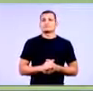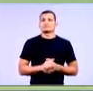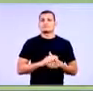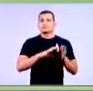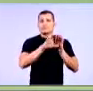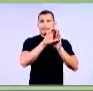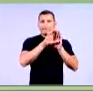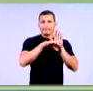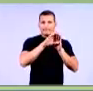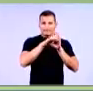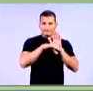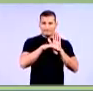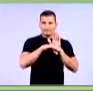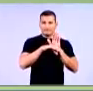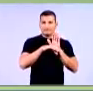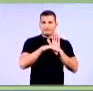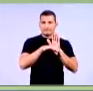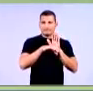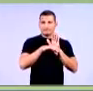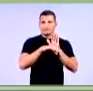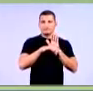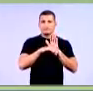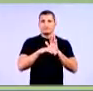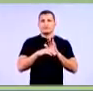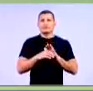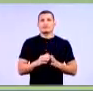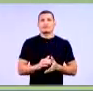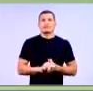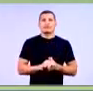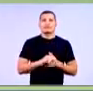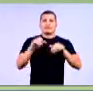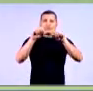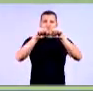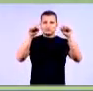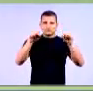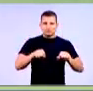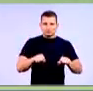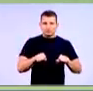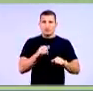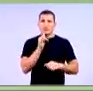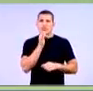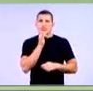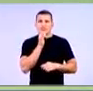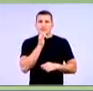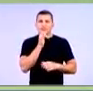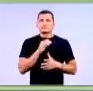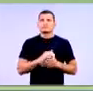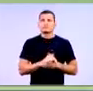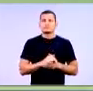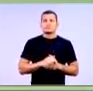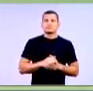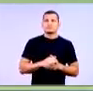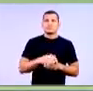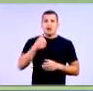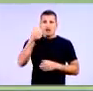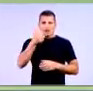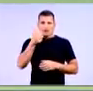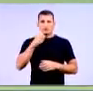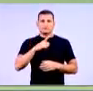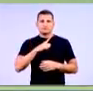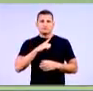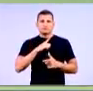conceito de modelo de sistema. Então, a gente acabou de falar disso. Primeiramente, nós temos aqui um problema. Então,